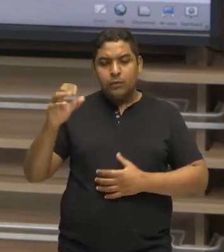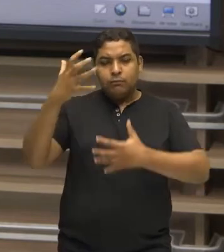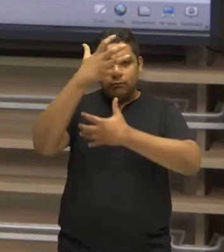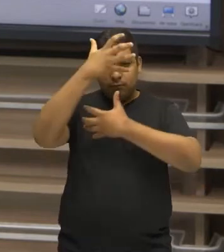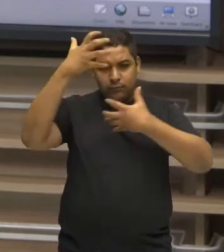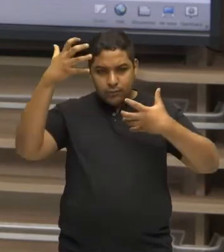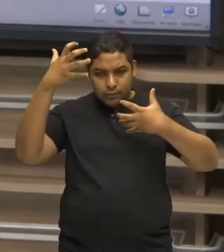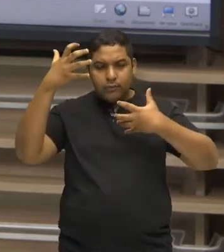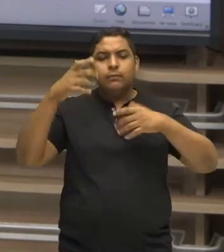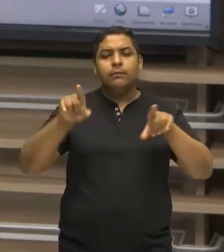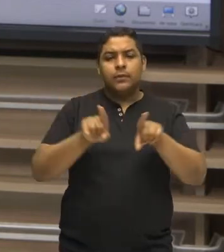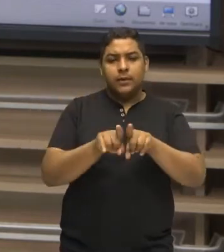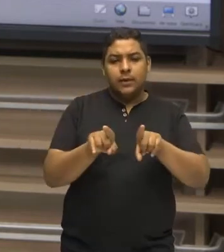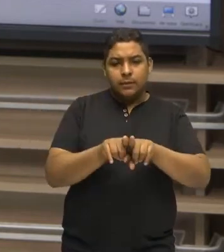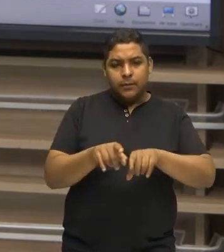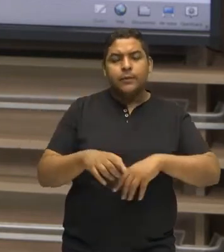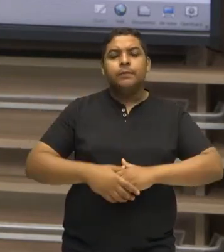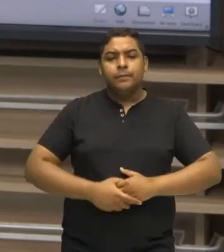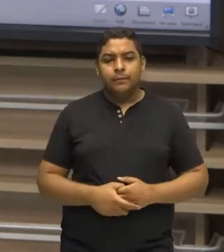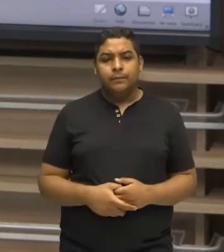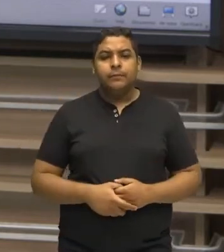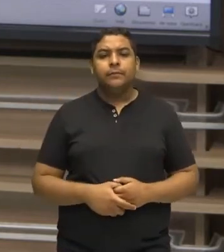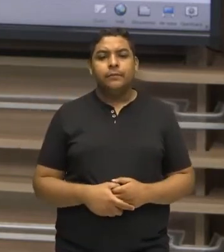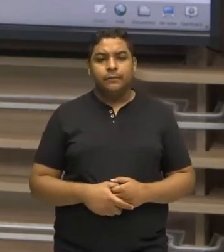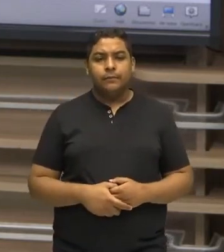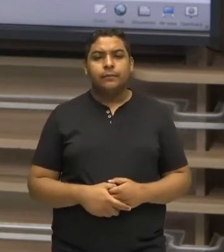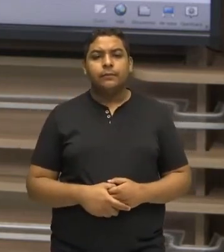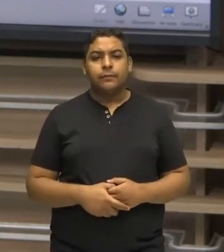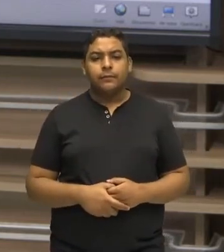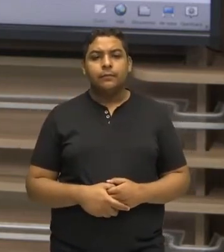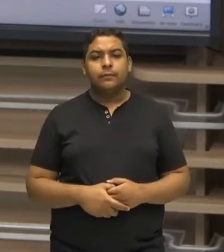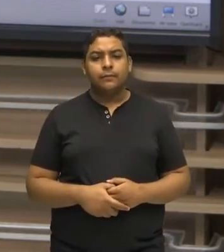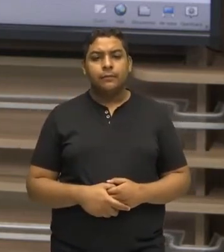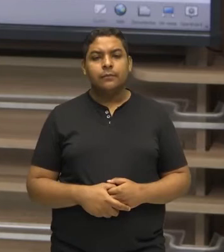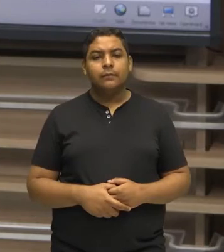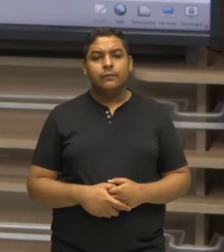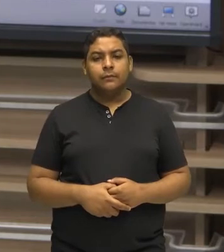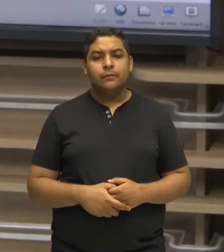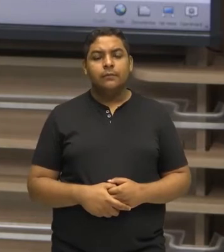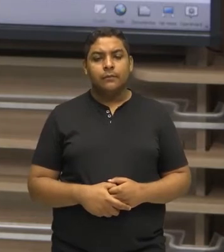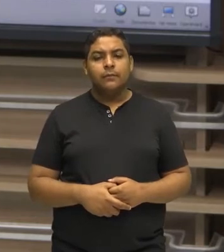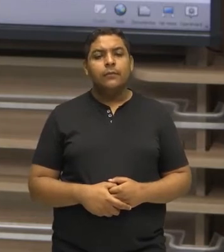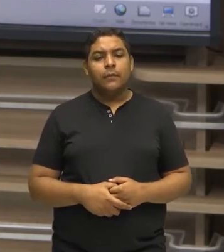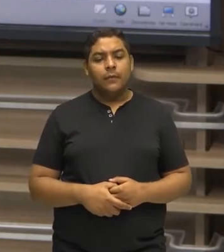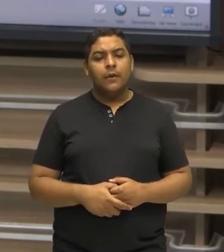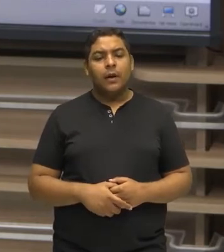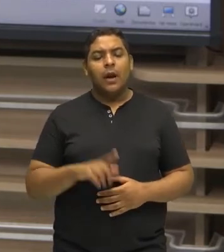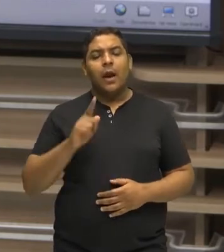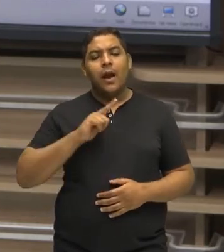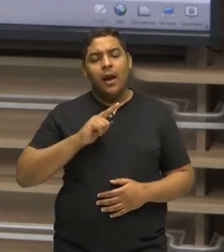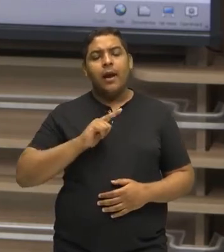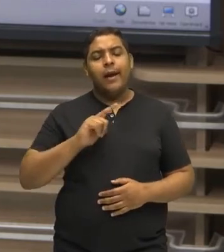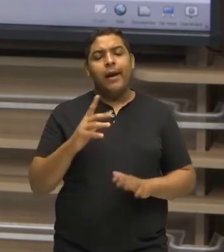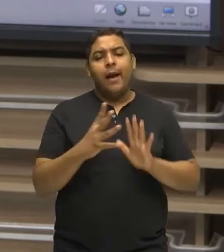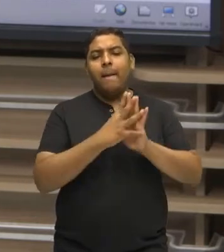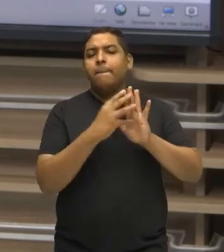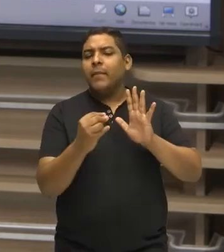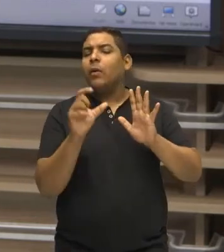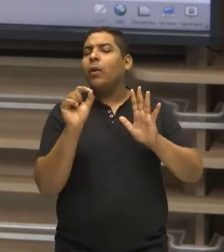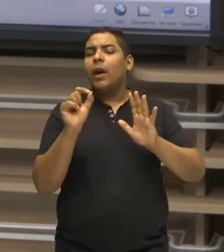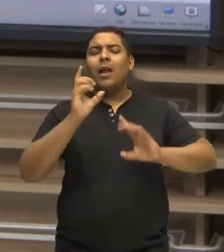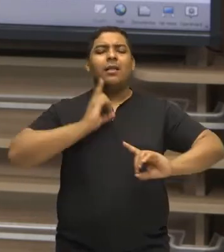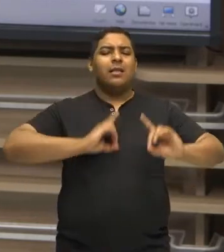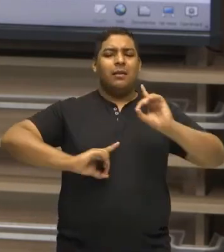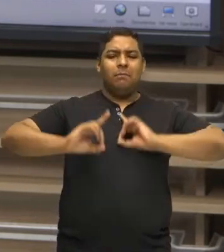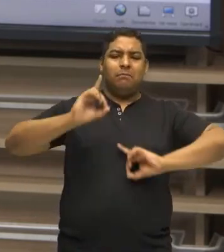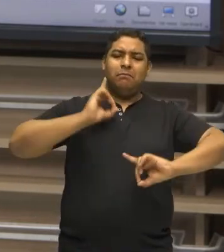vida, ele pintou a fase azul, que retratava o quê? A sua depressão. Então, alguns artistas utilizam as